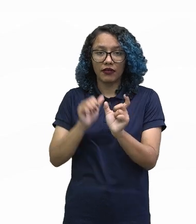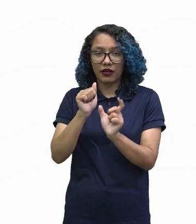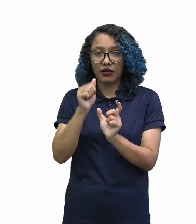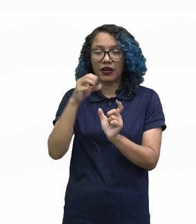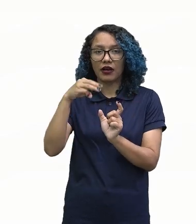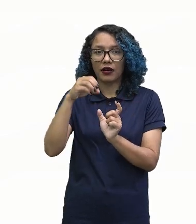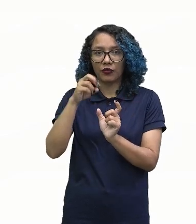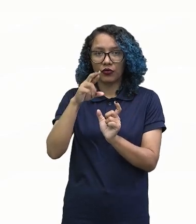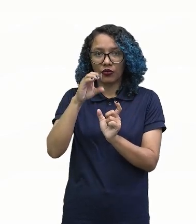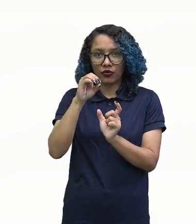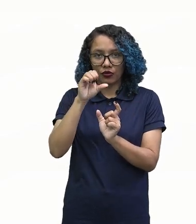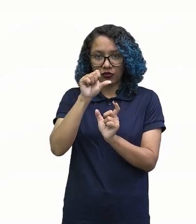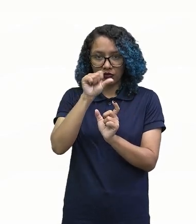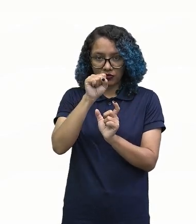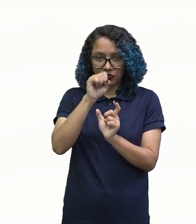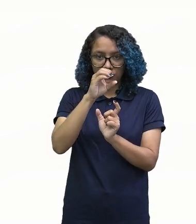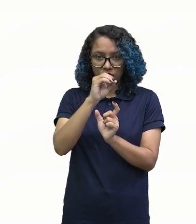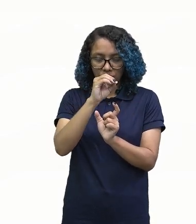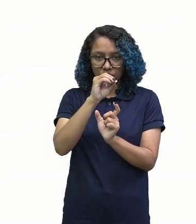Então, aqui é o radical.